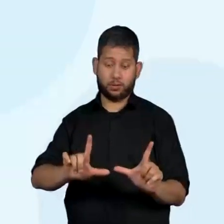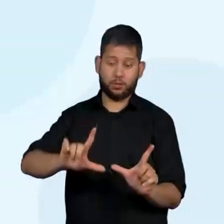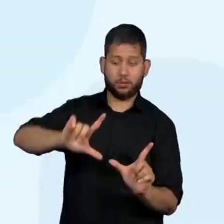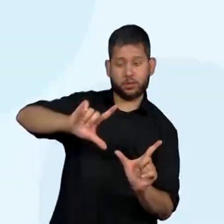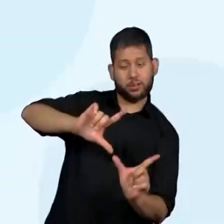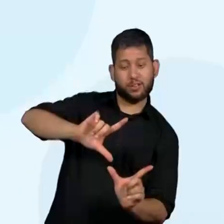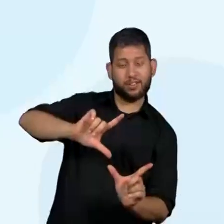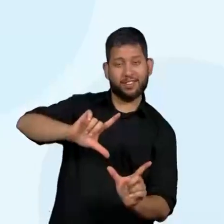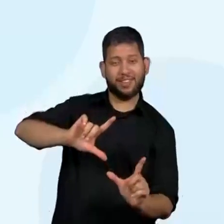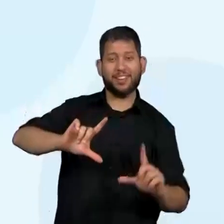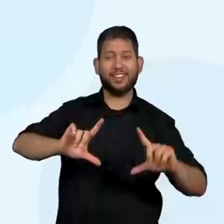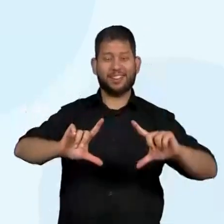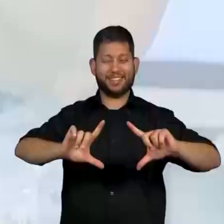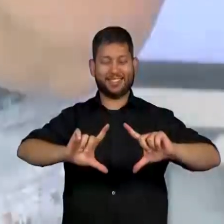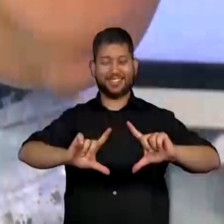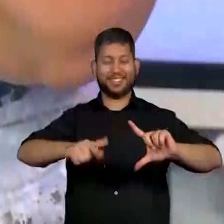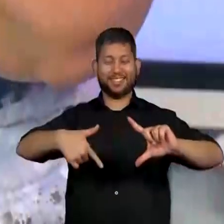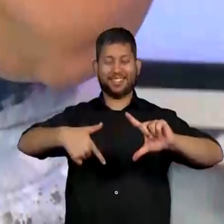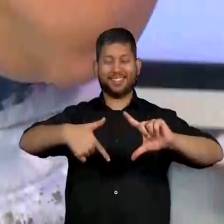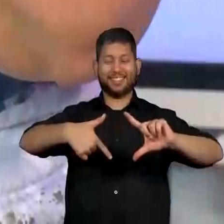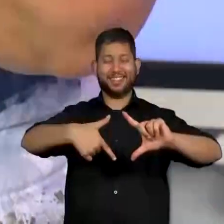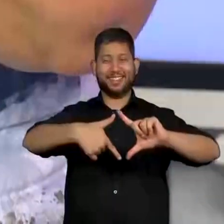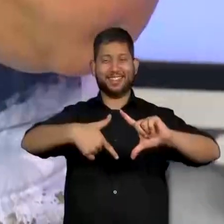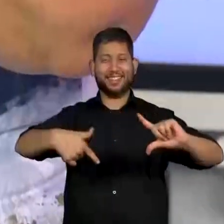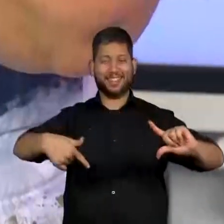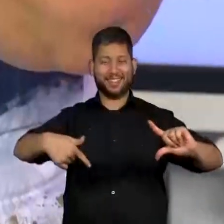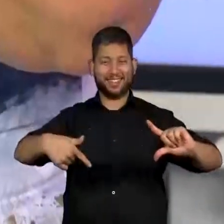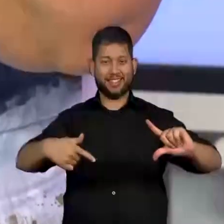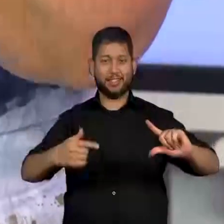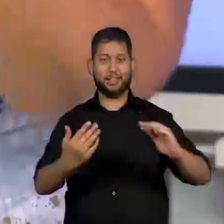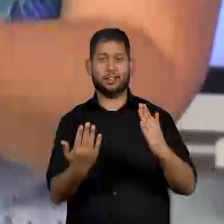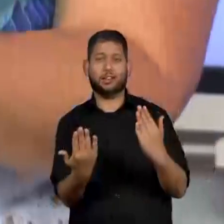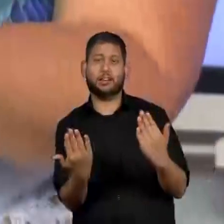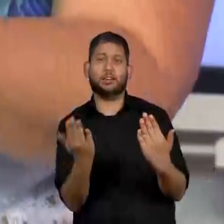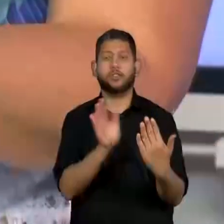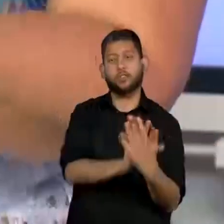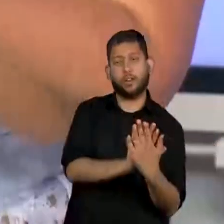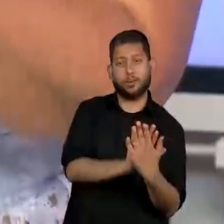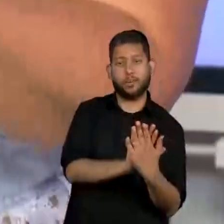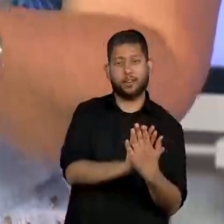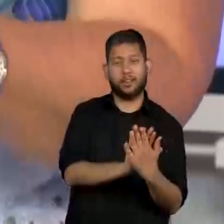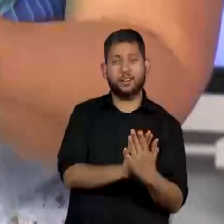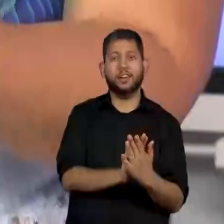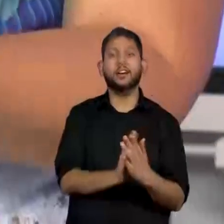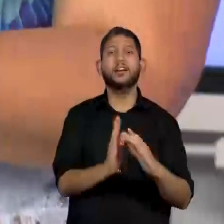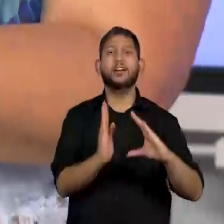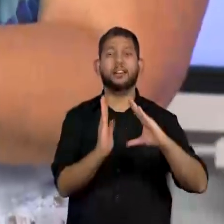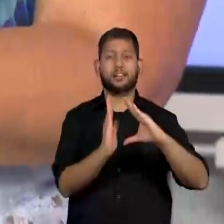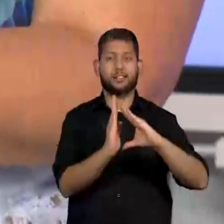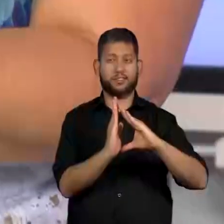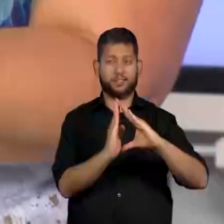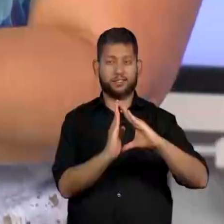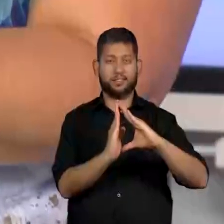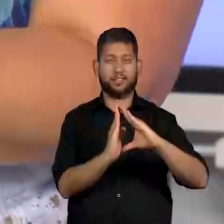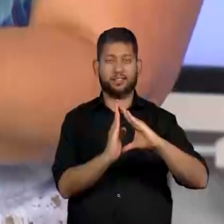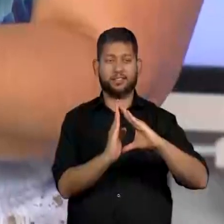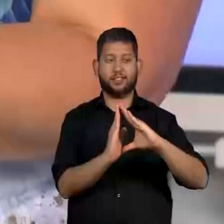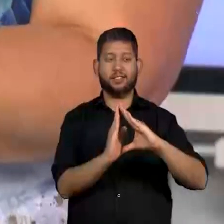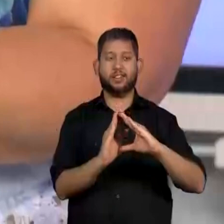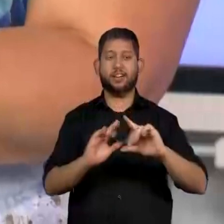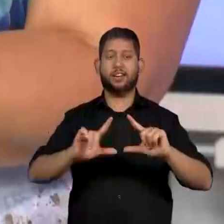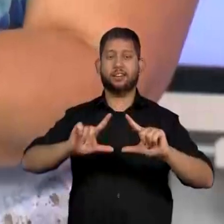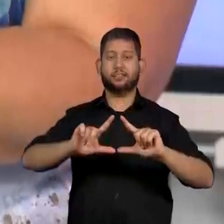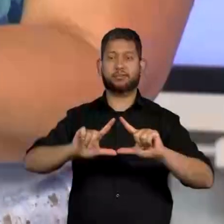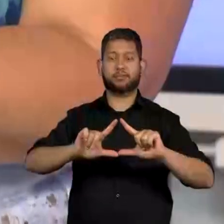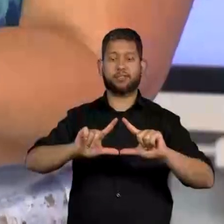feito essa dobra transformei o meu quadrado Num triângulo tá ó transformei ele Num triângulo